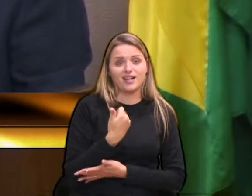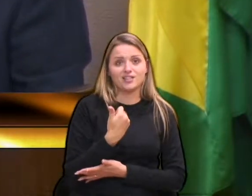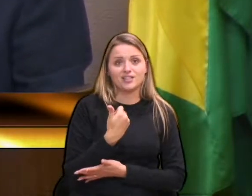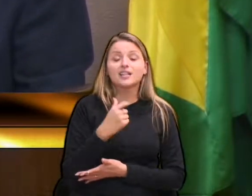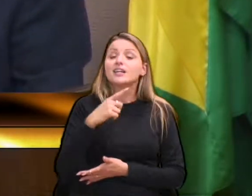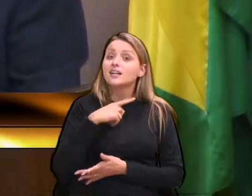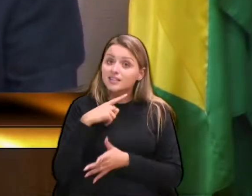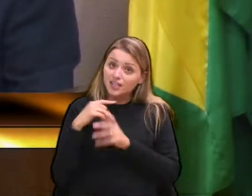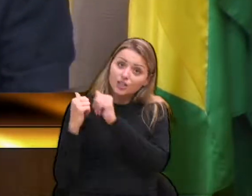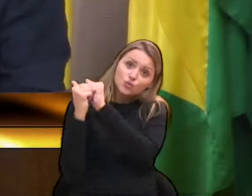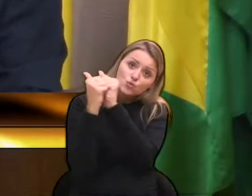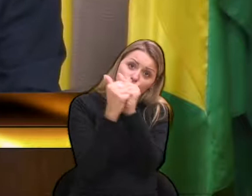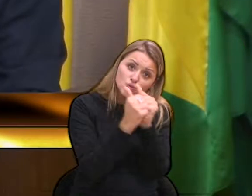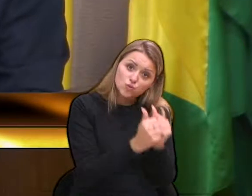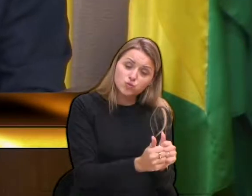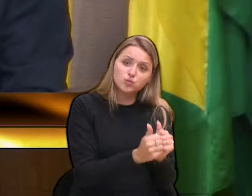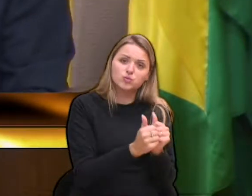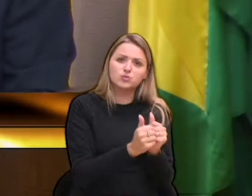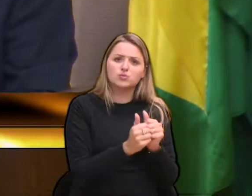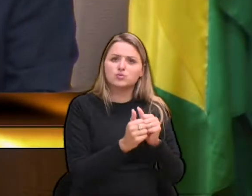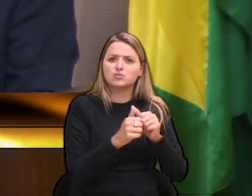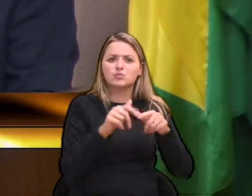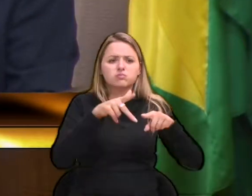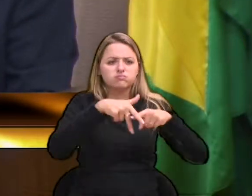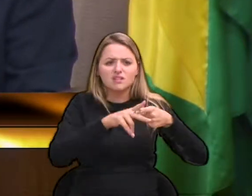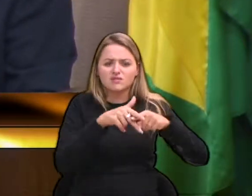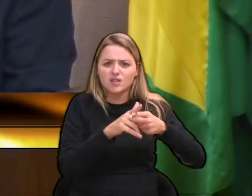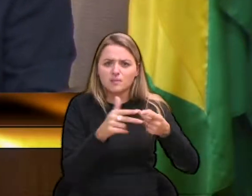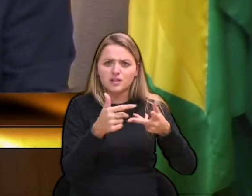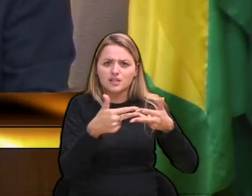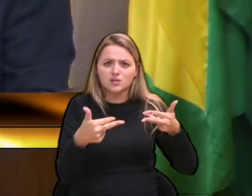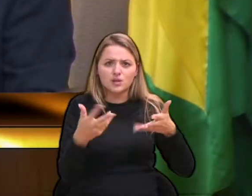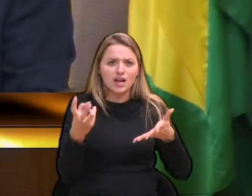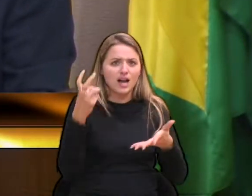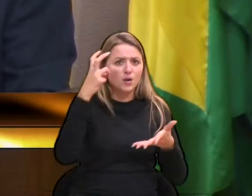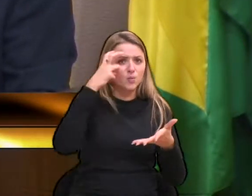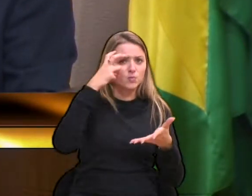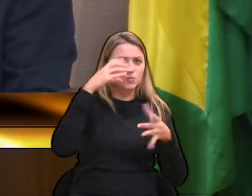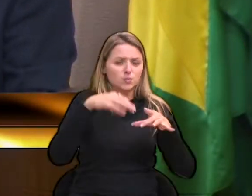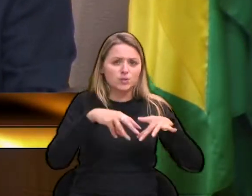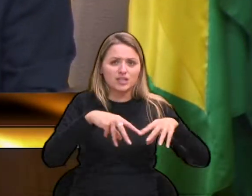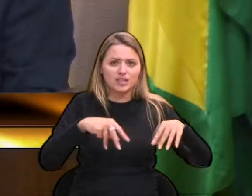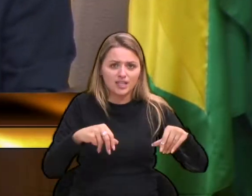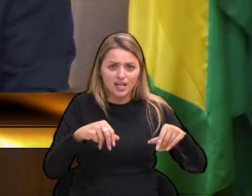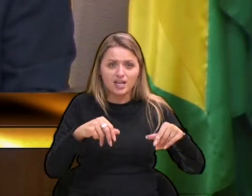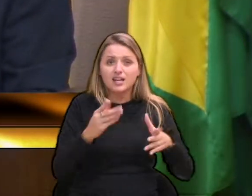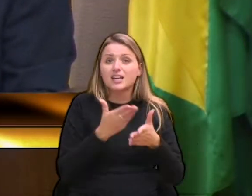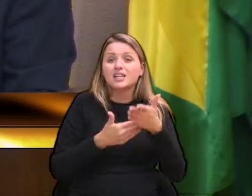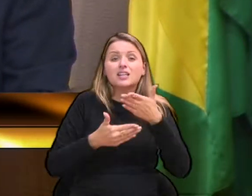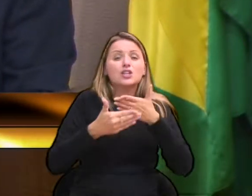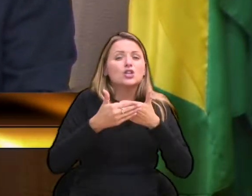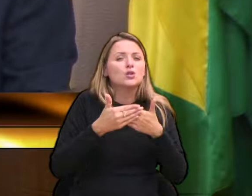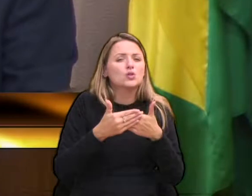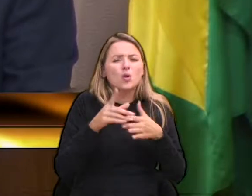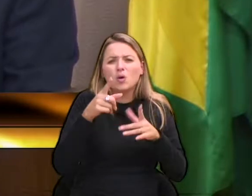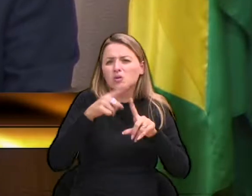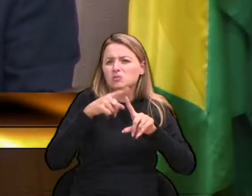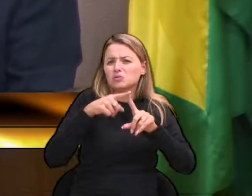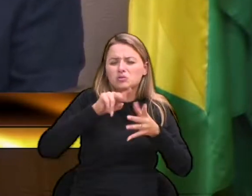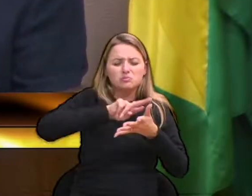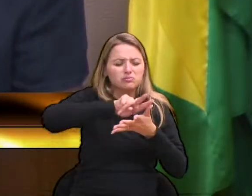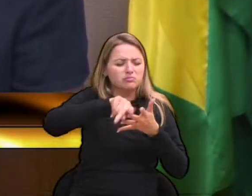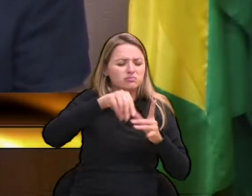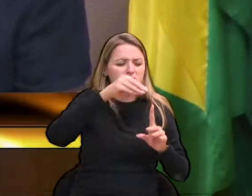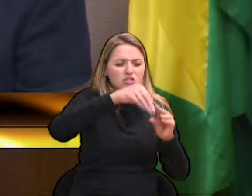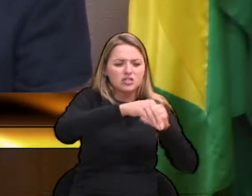Tragam com vocês as ferramentas necessárias à cultura da terra e toda a espécie de semente de